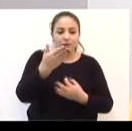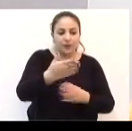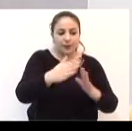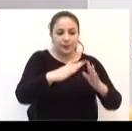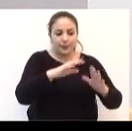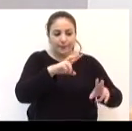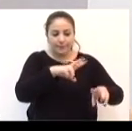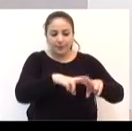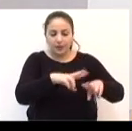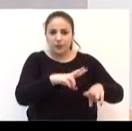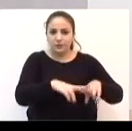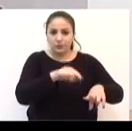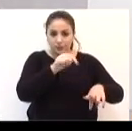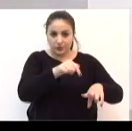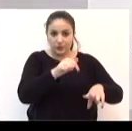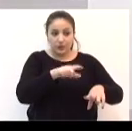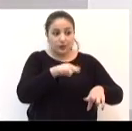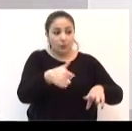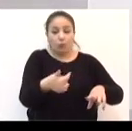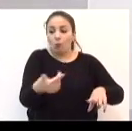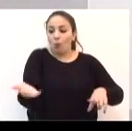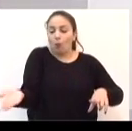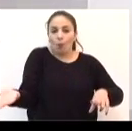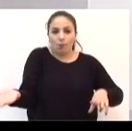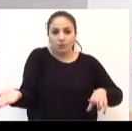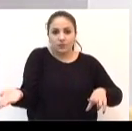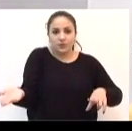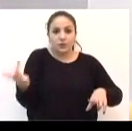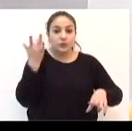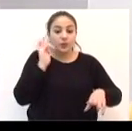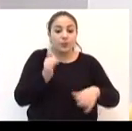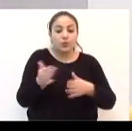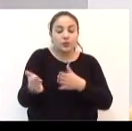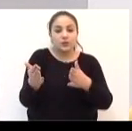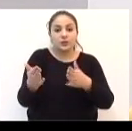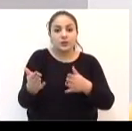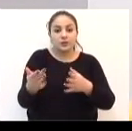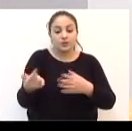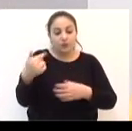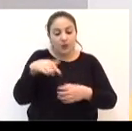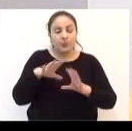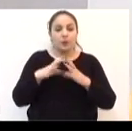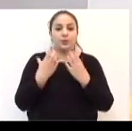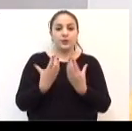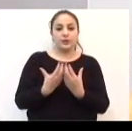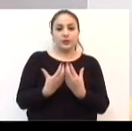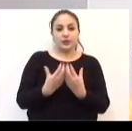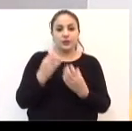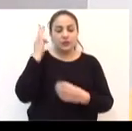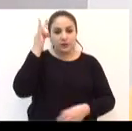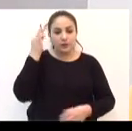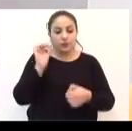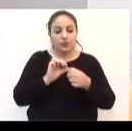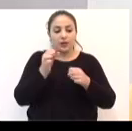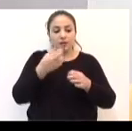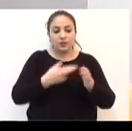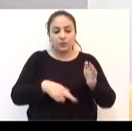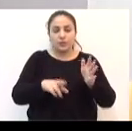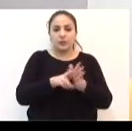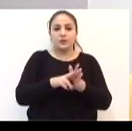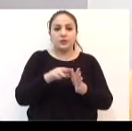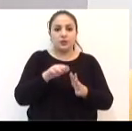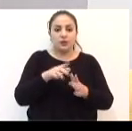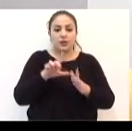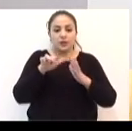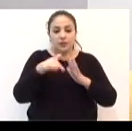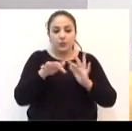presídio, saem de lá, não tem para onde ir, vão para uma comunidade terapêutica, fazem o processo de recuperação e saem de lá, não tem